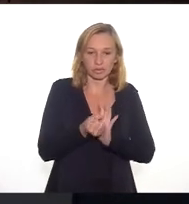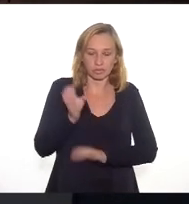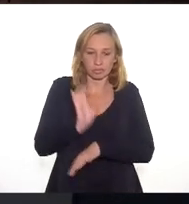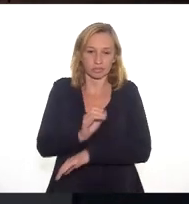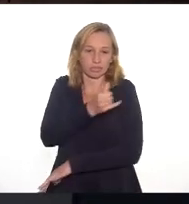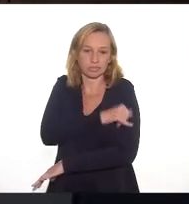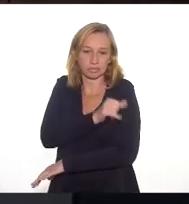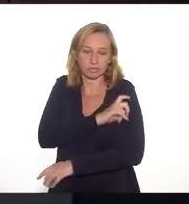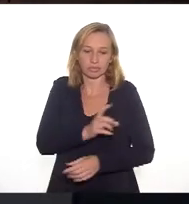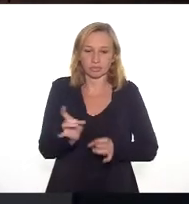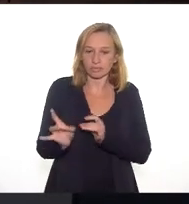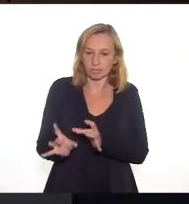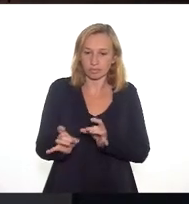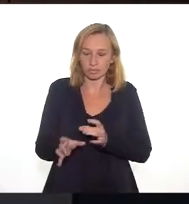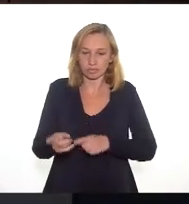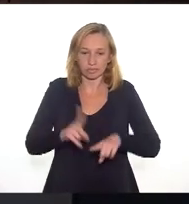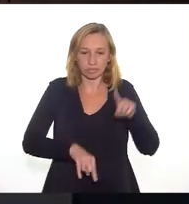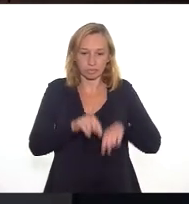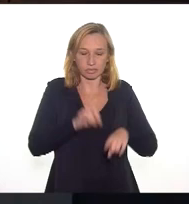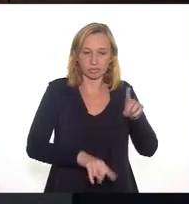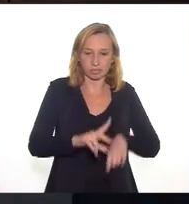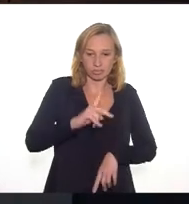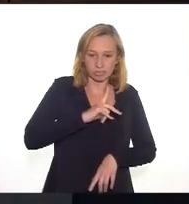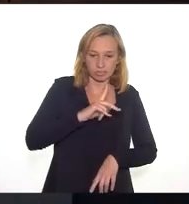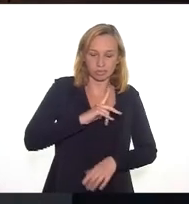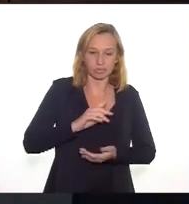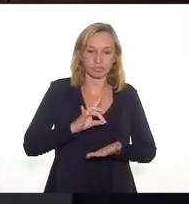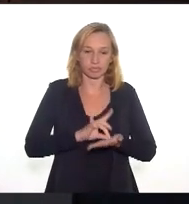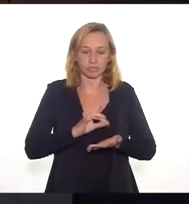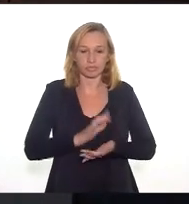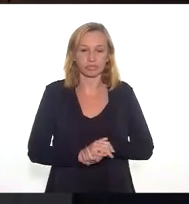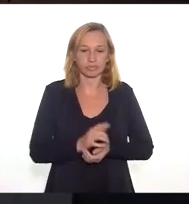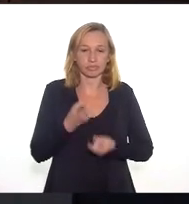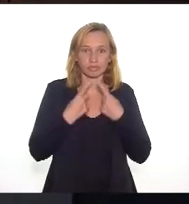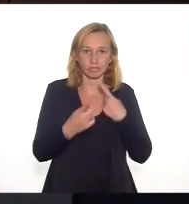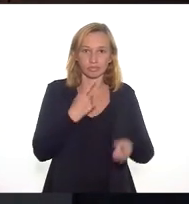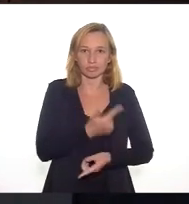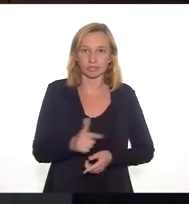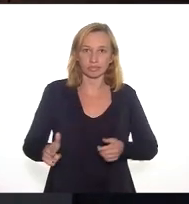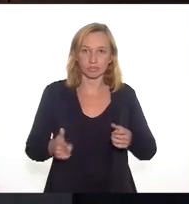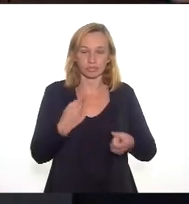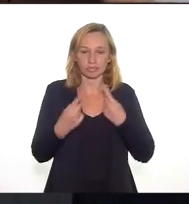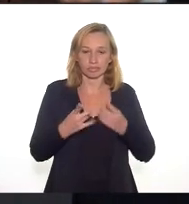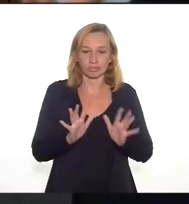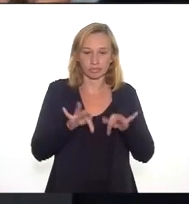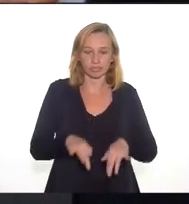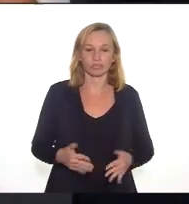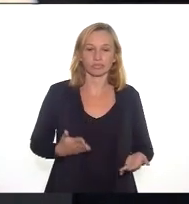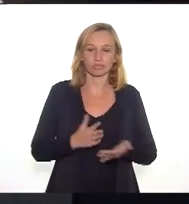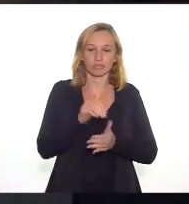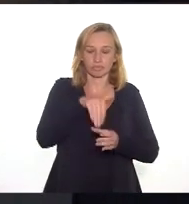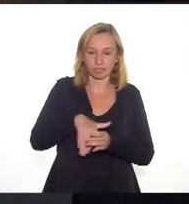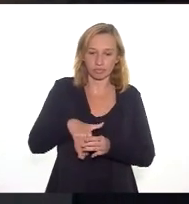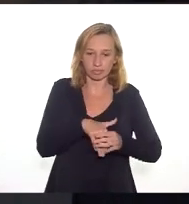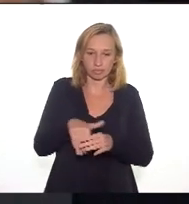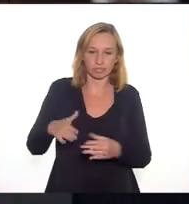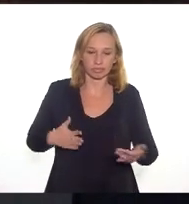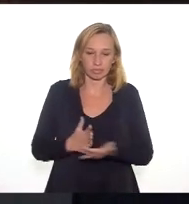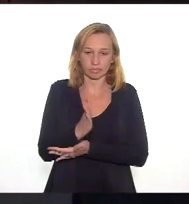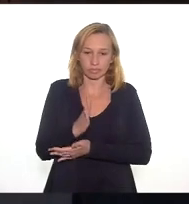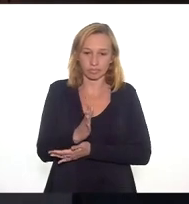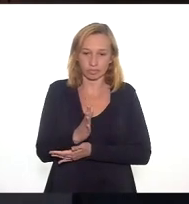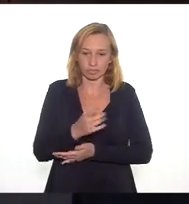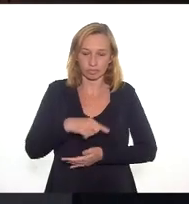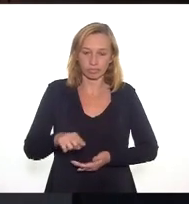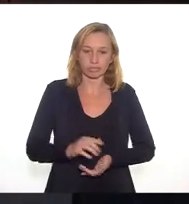para comercializar produtos próprios oficiais. Em discussão, não havendo aquilo a discutir, encerrada a discussão, em votação, os senhores que aprovam, mas como estão aprovados,